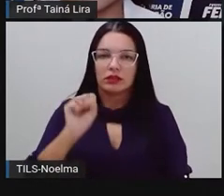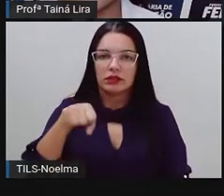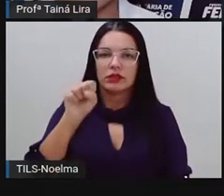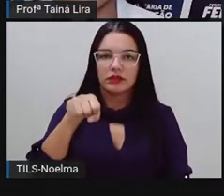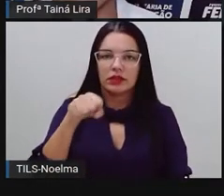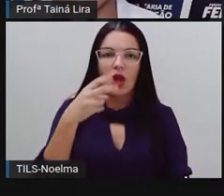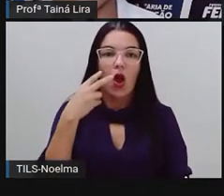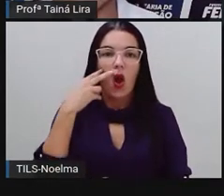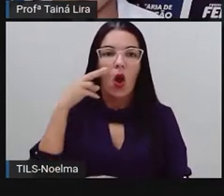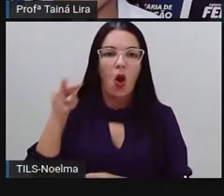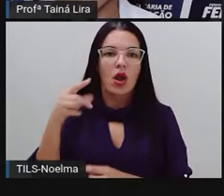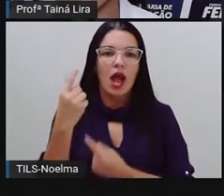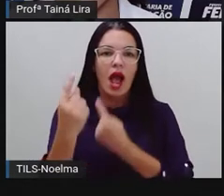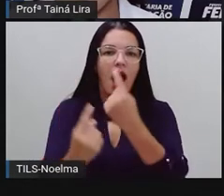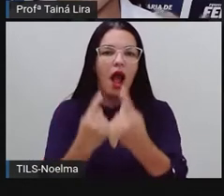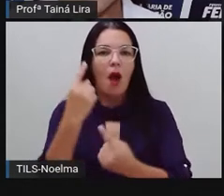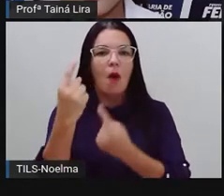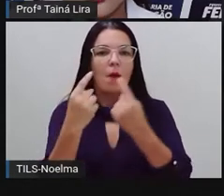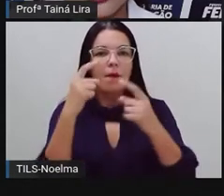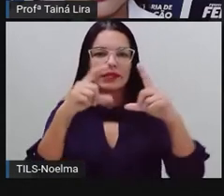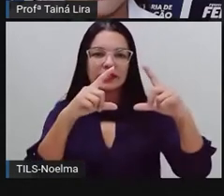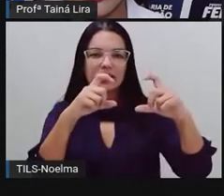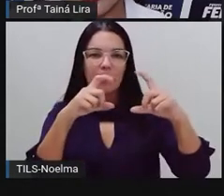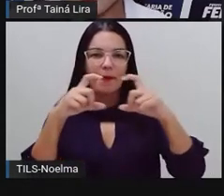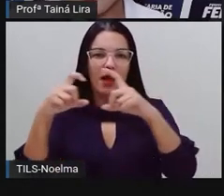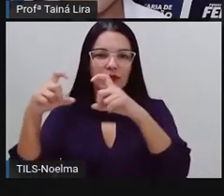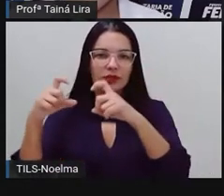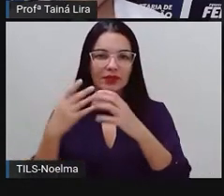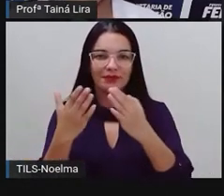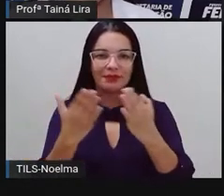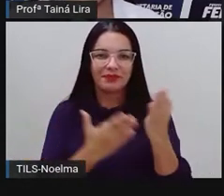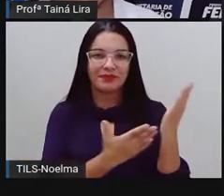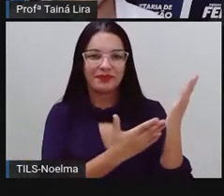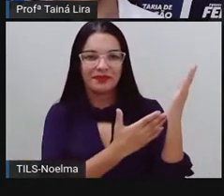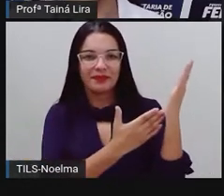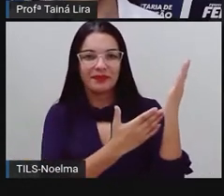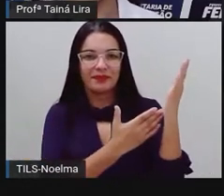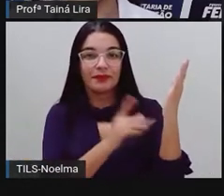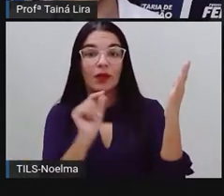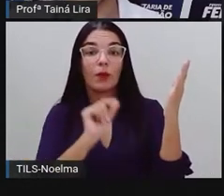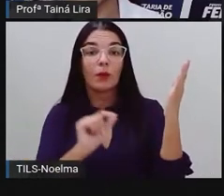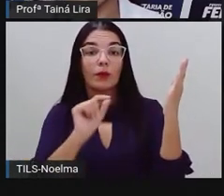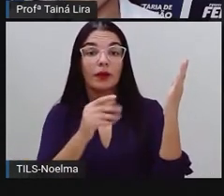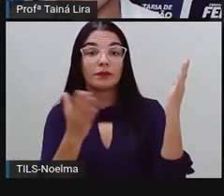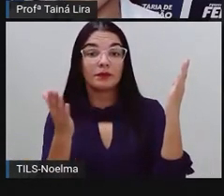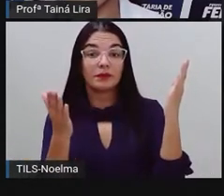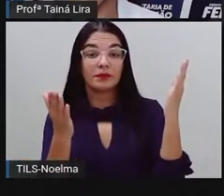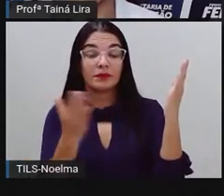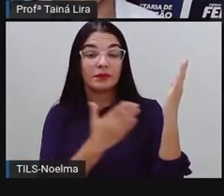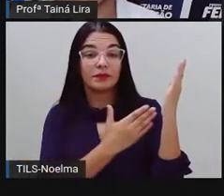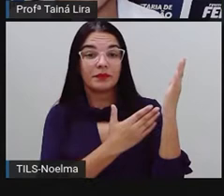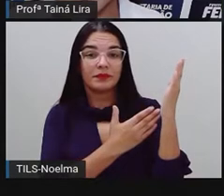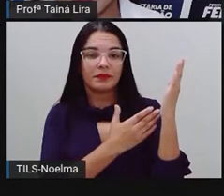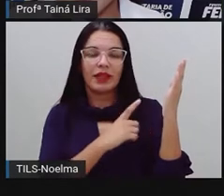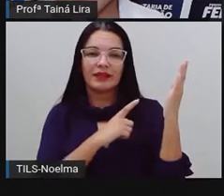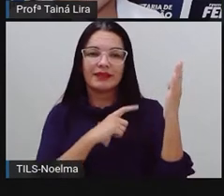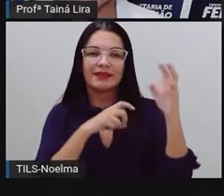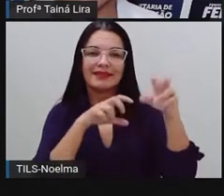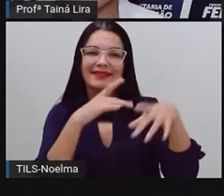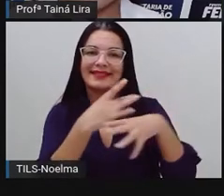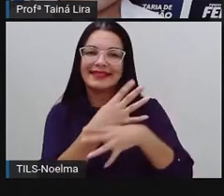bom Então olha lá algumas imagens ó aqui a gente tem imagens da zona urbana